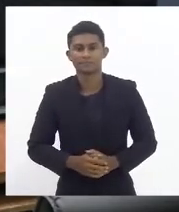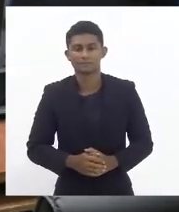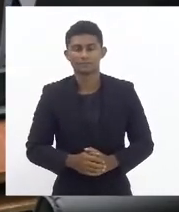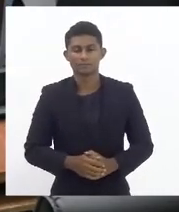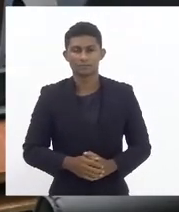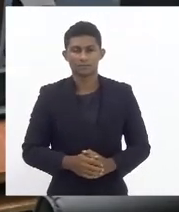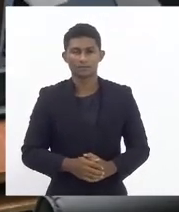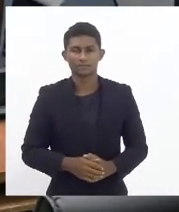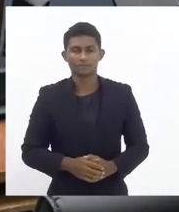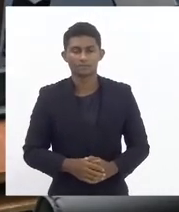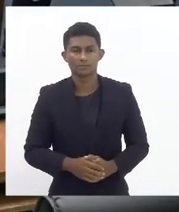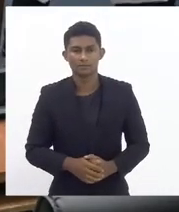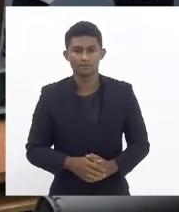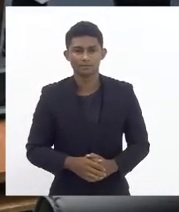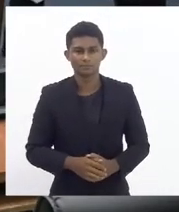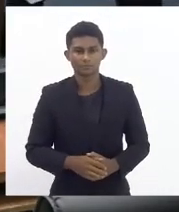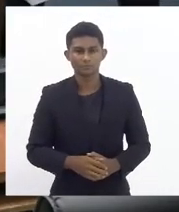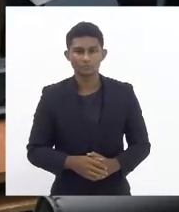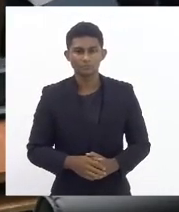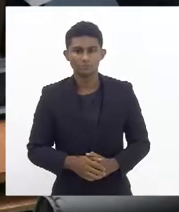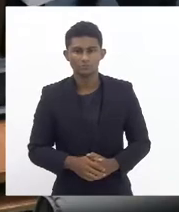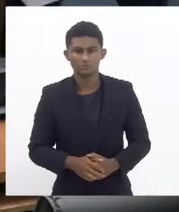E aí